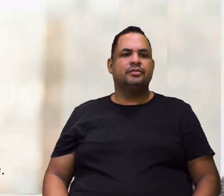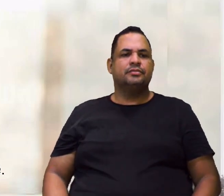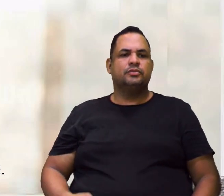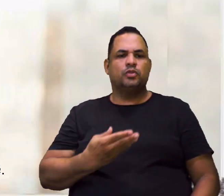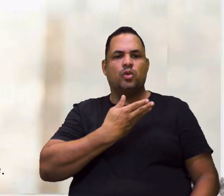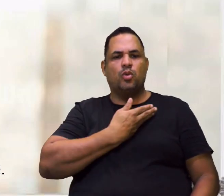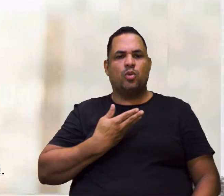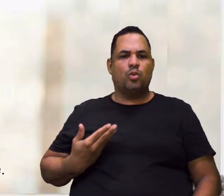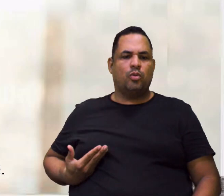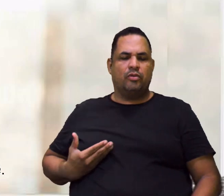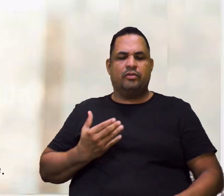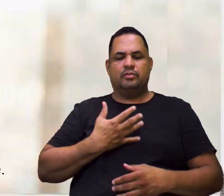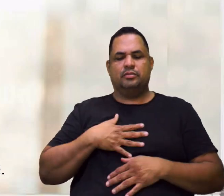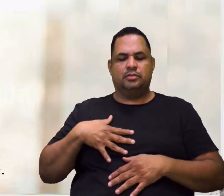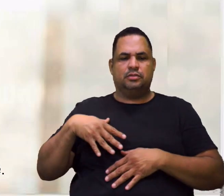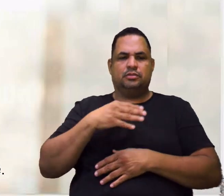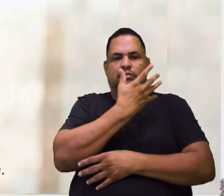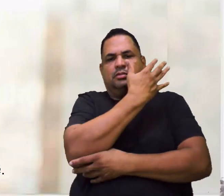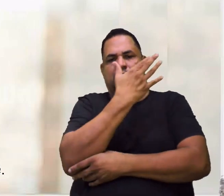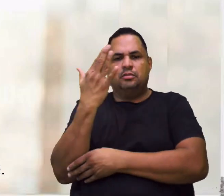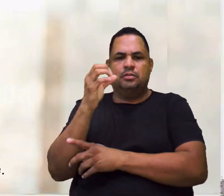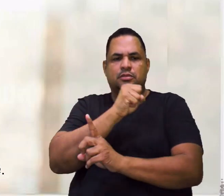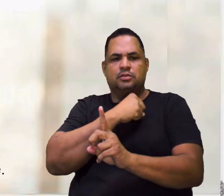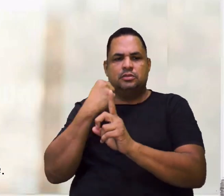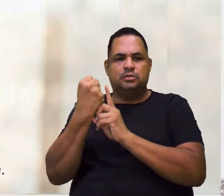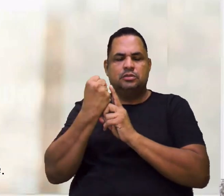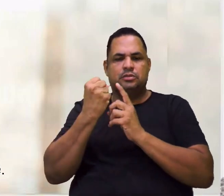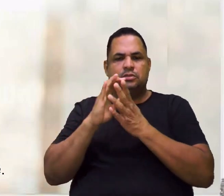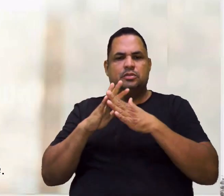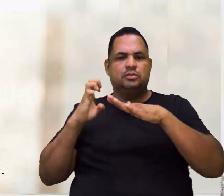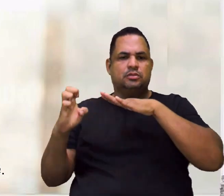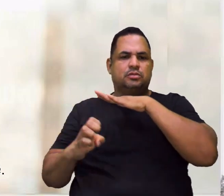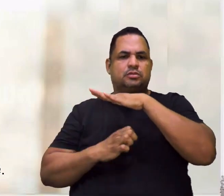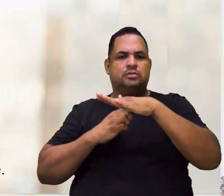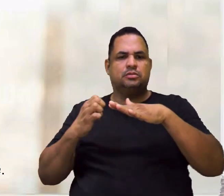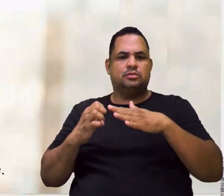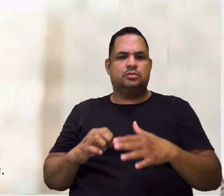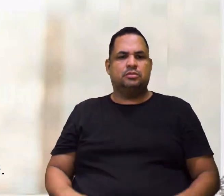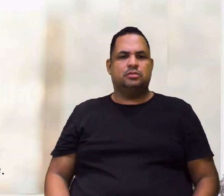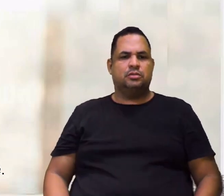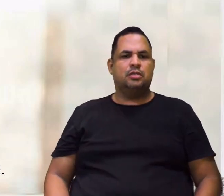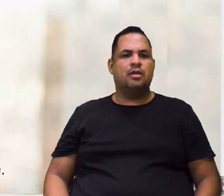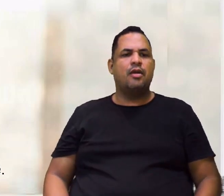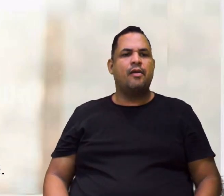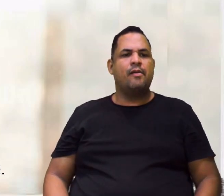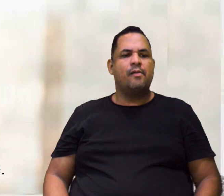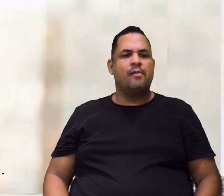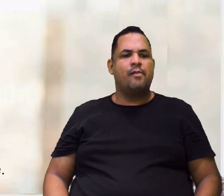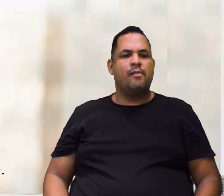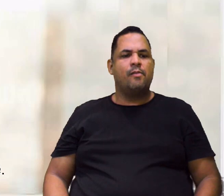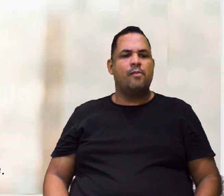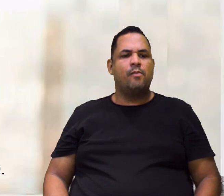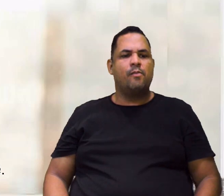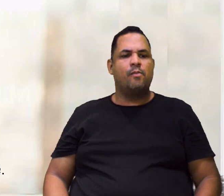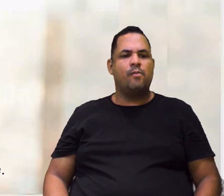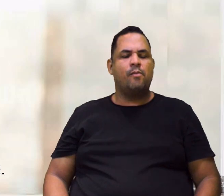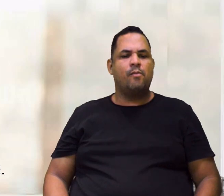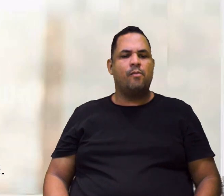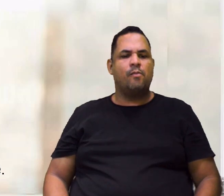governança ambiental, social e corporativa. Tá aqui, ó. Do inglês, gente, tá aqui embaixo, ó.